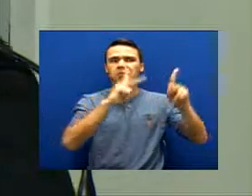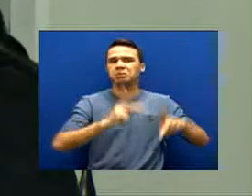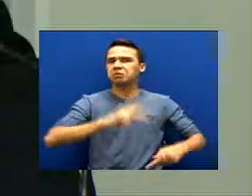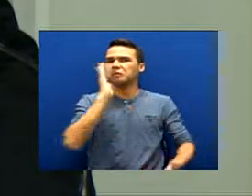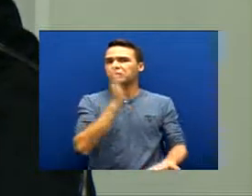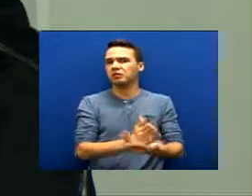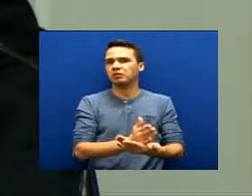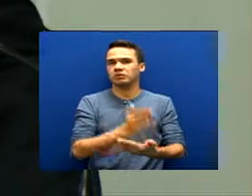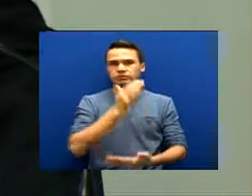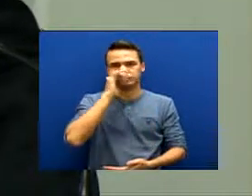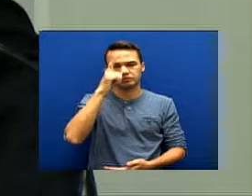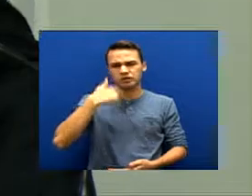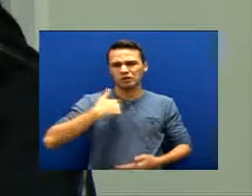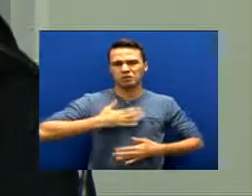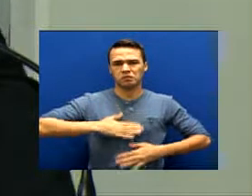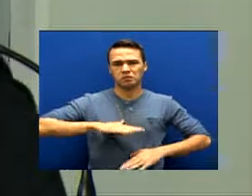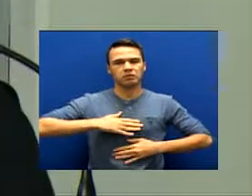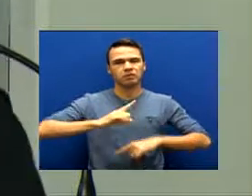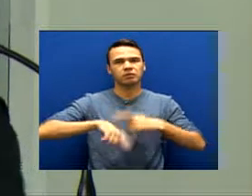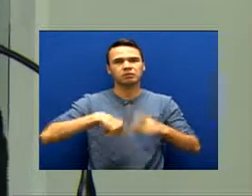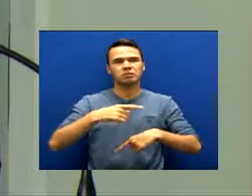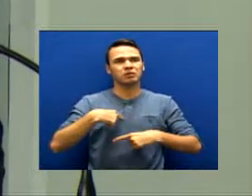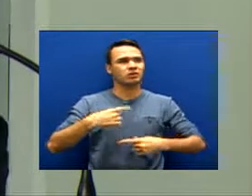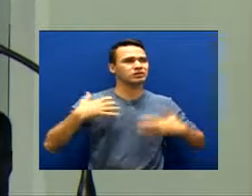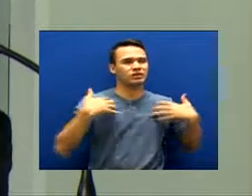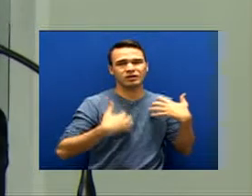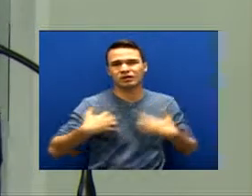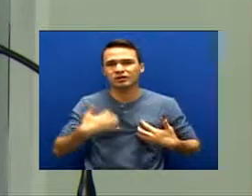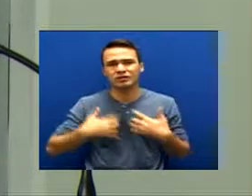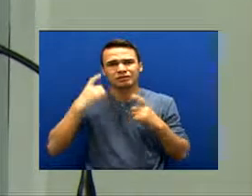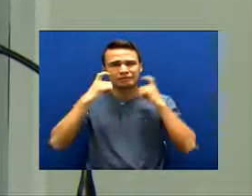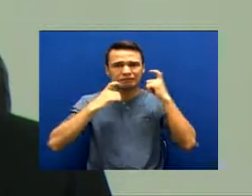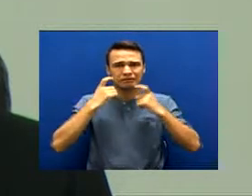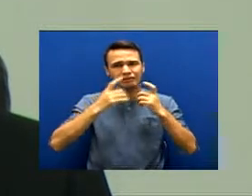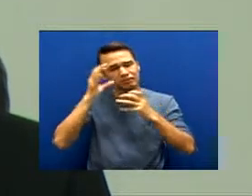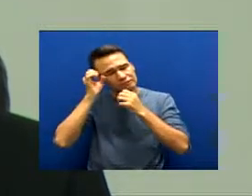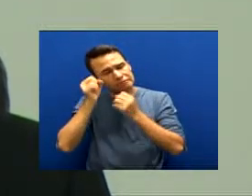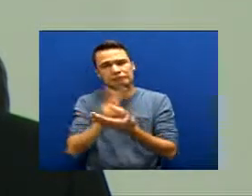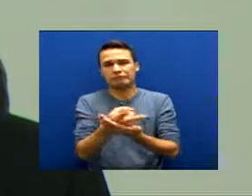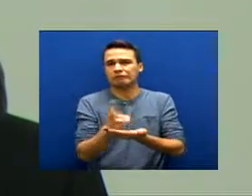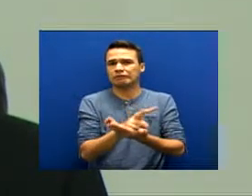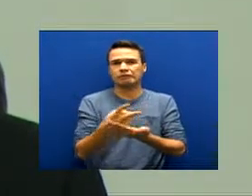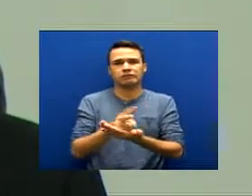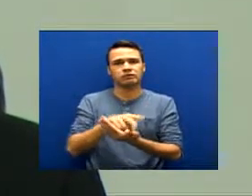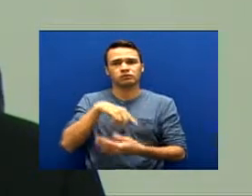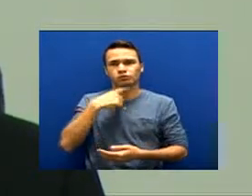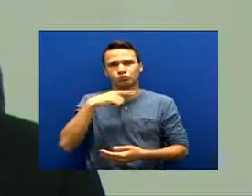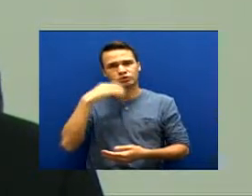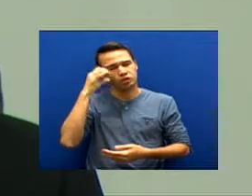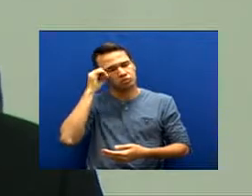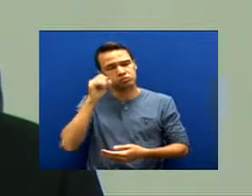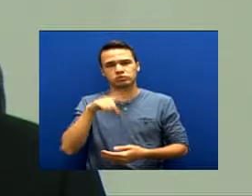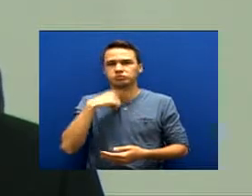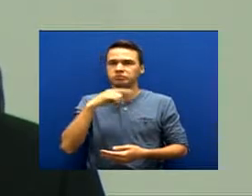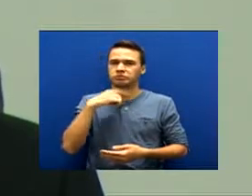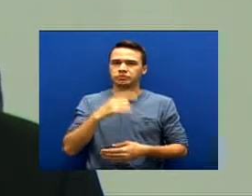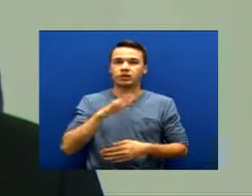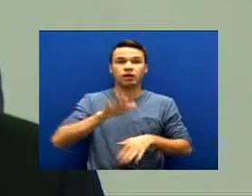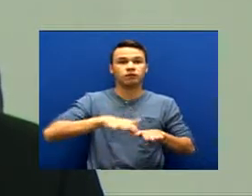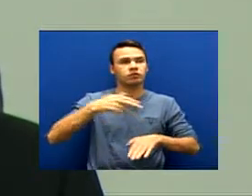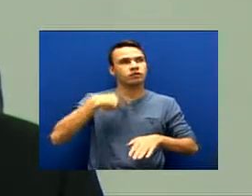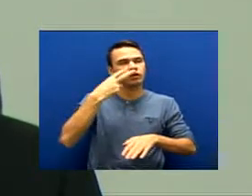nós observamos uma despersonalização, uma desumanização, uma descontinuidade